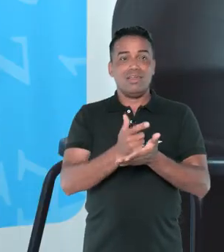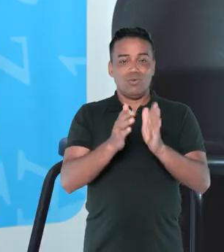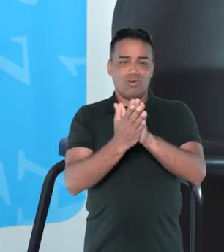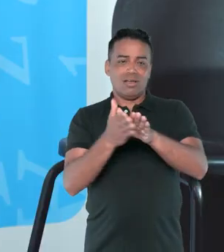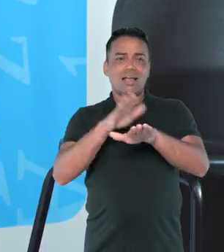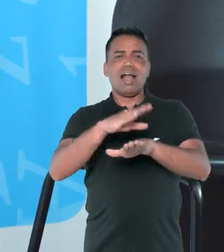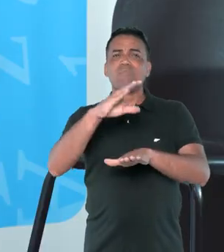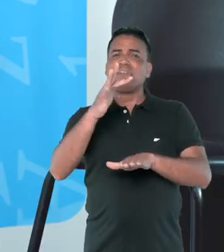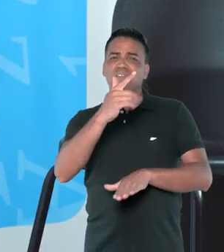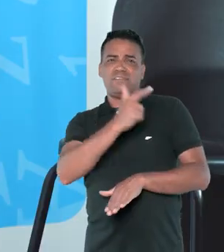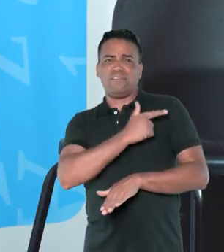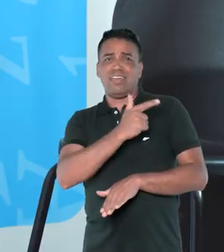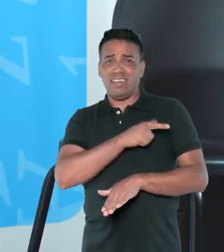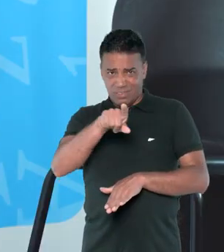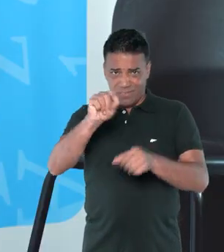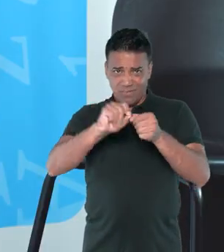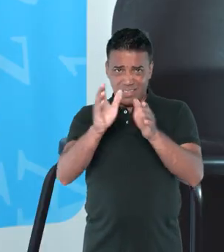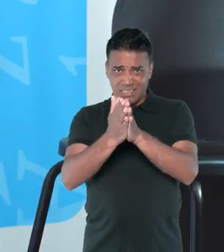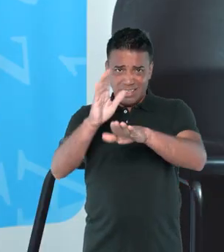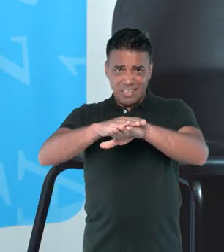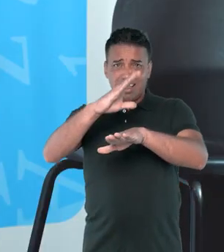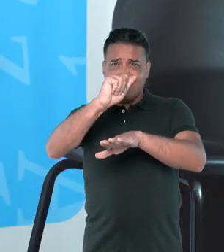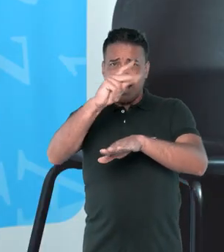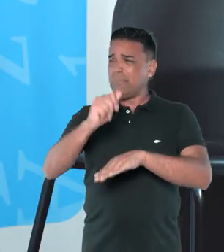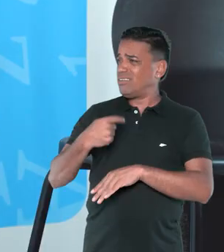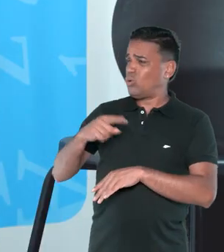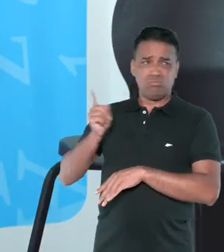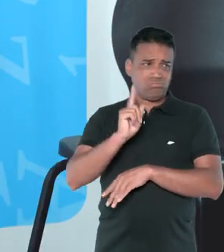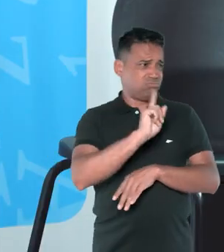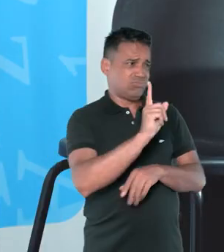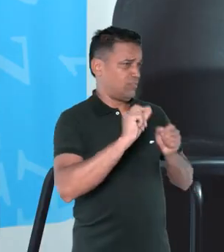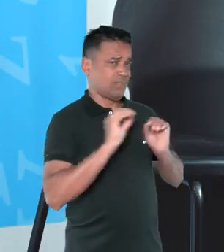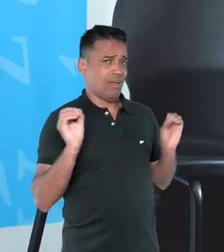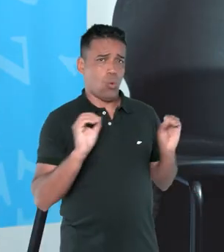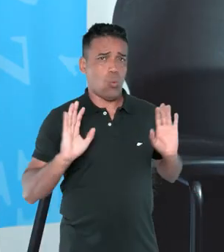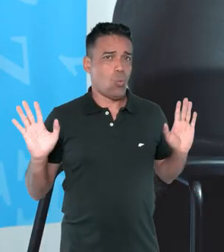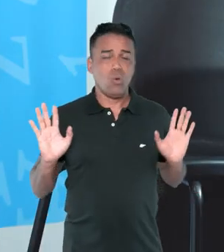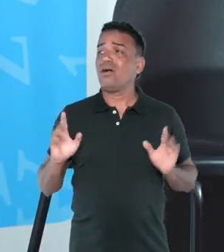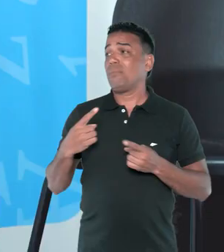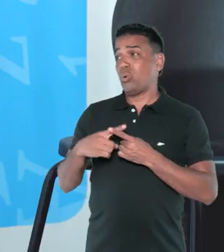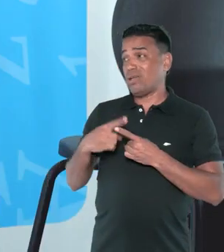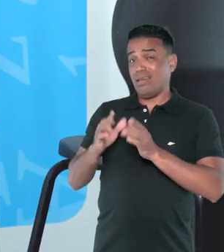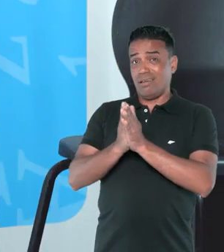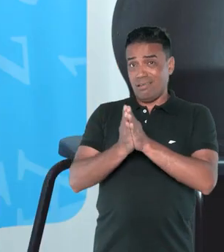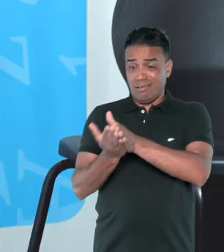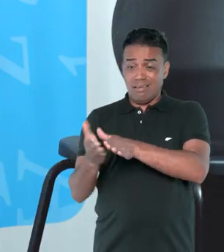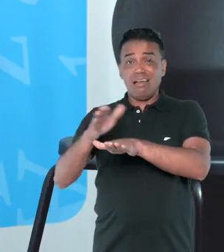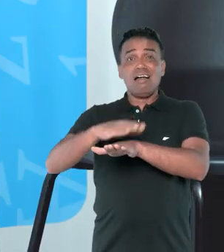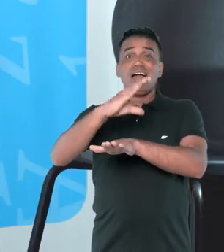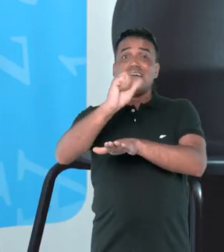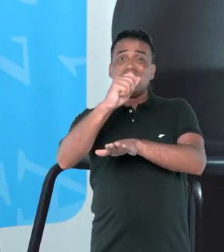feia. Aí ele disse assim, foi a senhora que fez essa capa? Eu disse, não tem nada a ver com isso. Aí ele, não, porque essa capa é